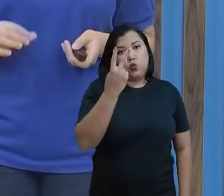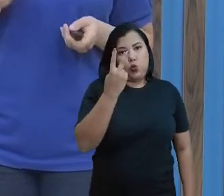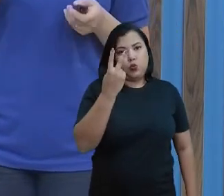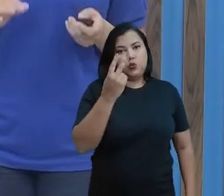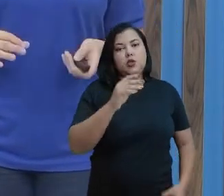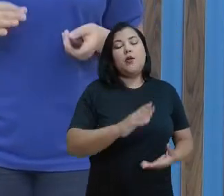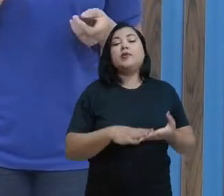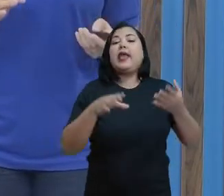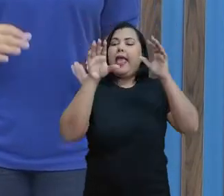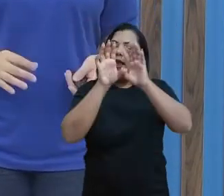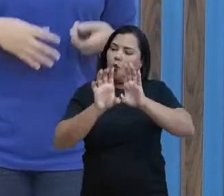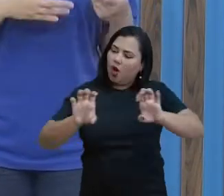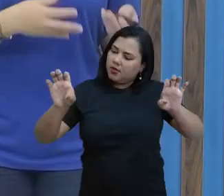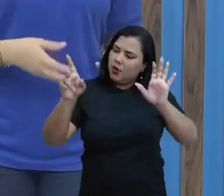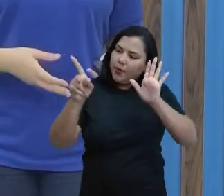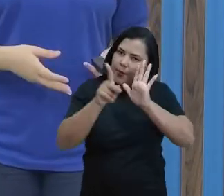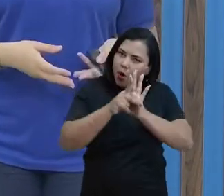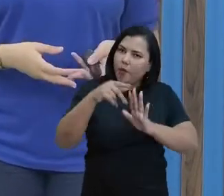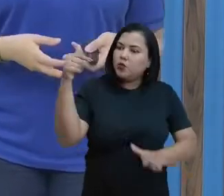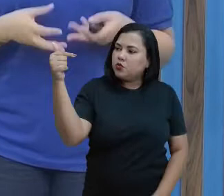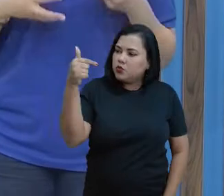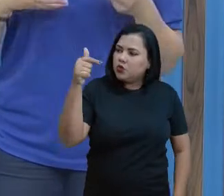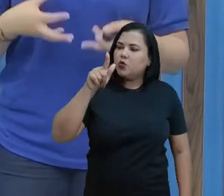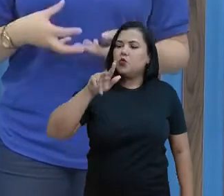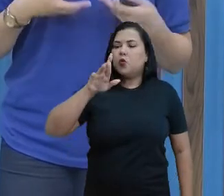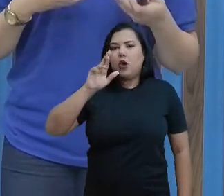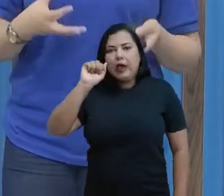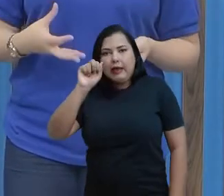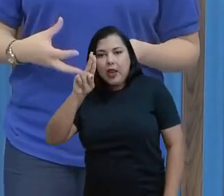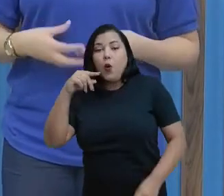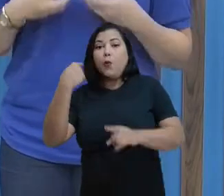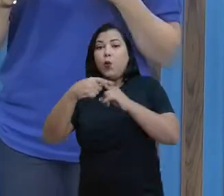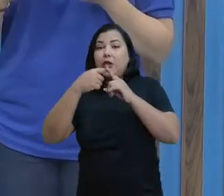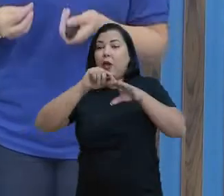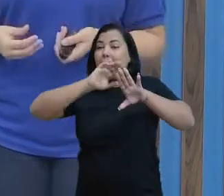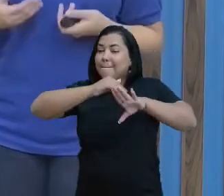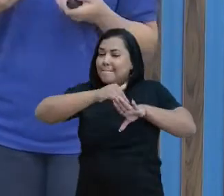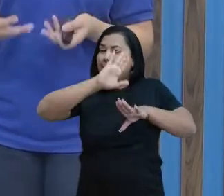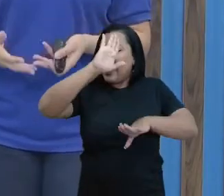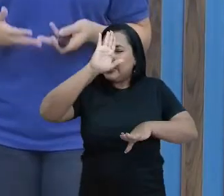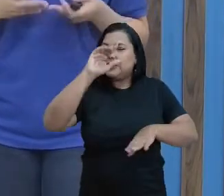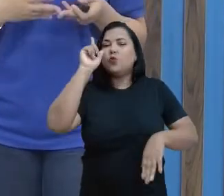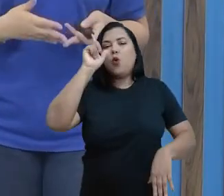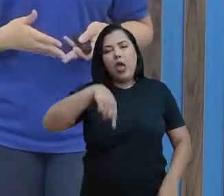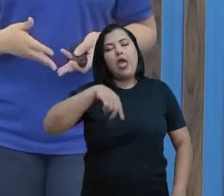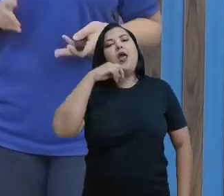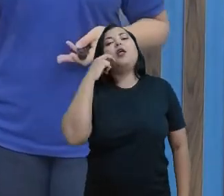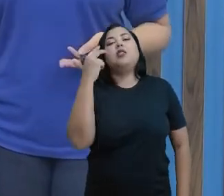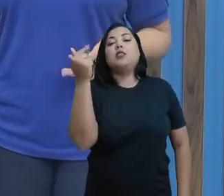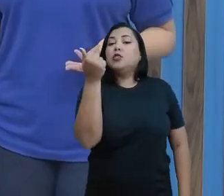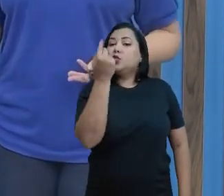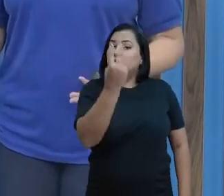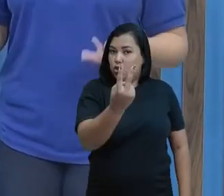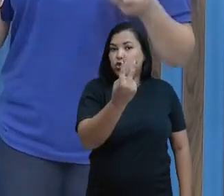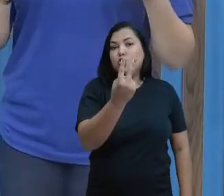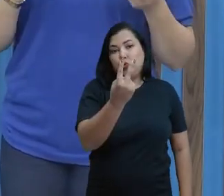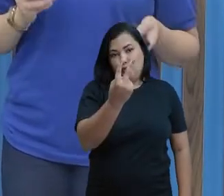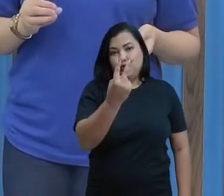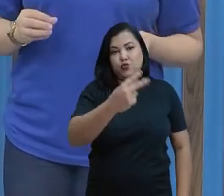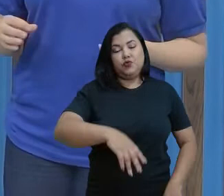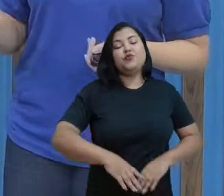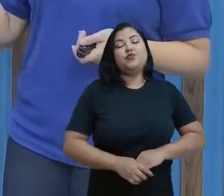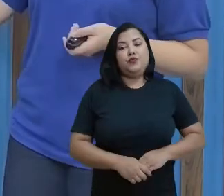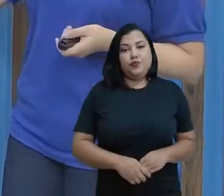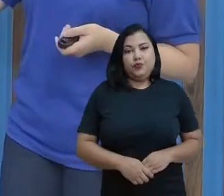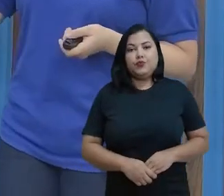de equação do segundo grau, porque o grau maior, a potência maior que vai aparecer nessa conta é o